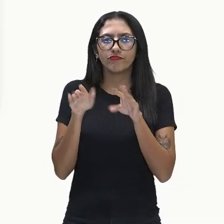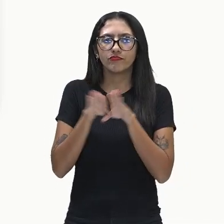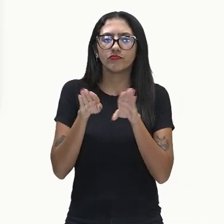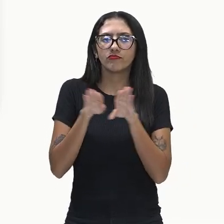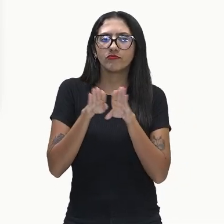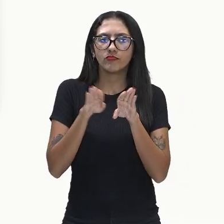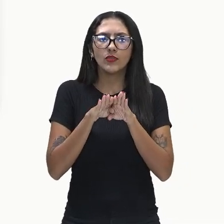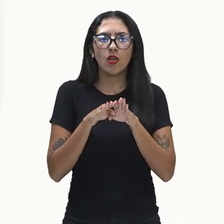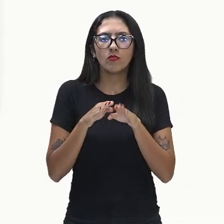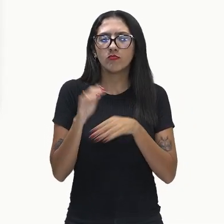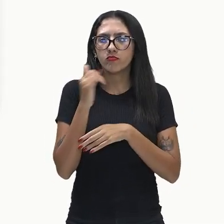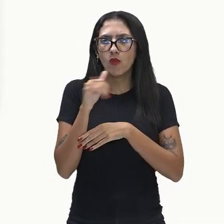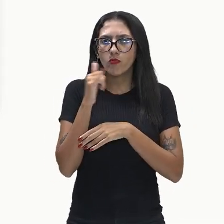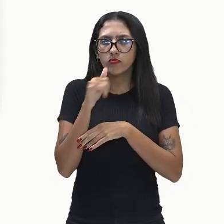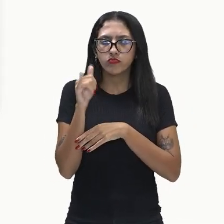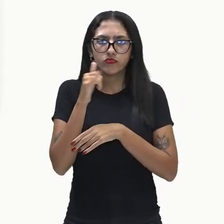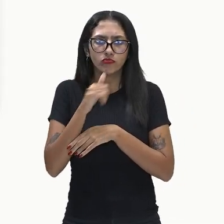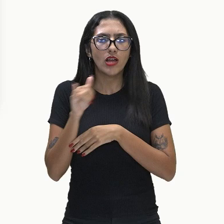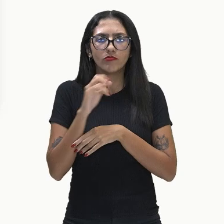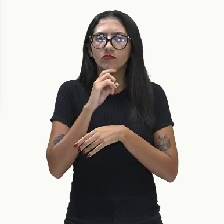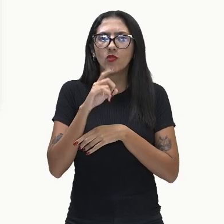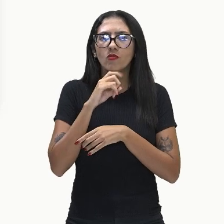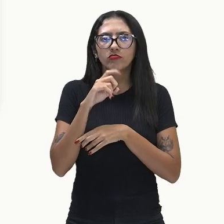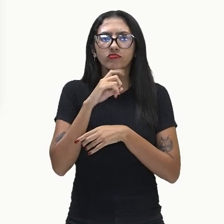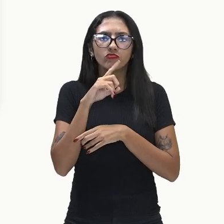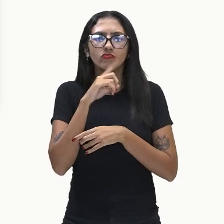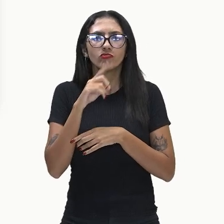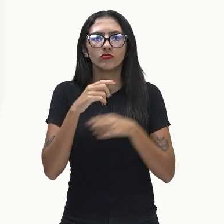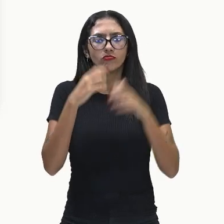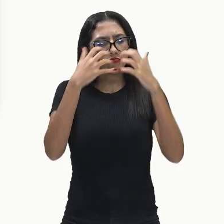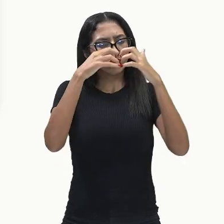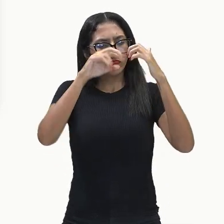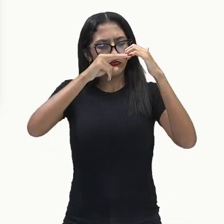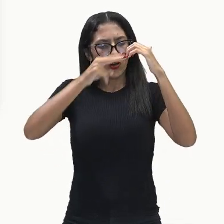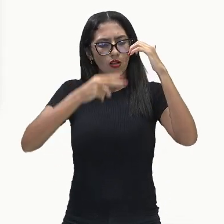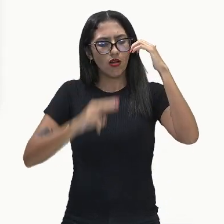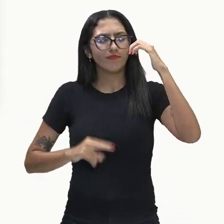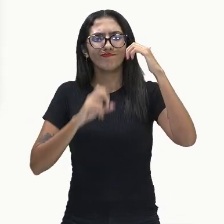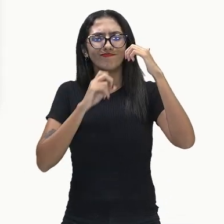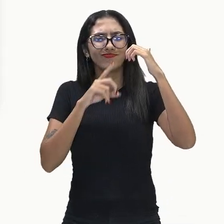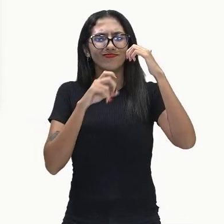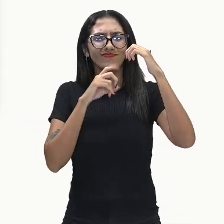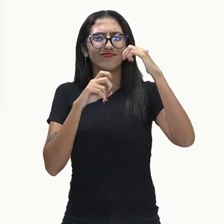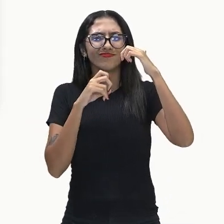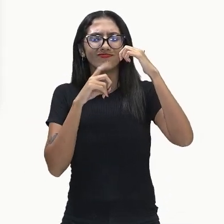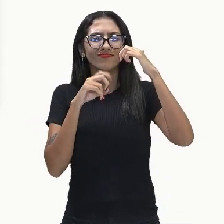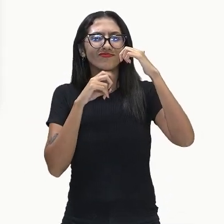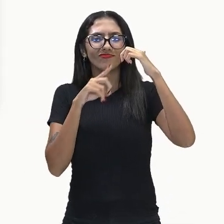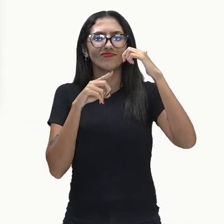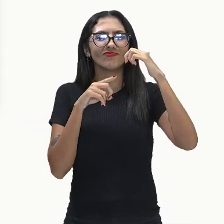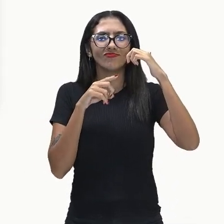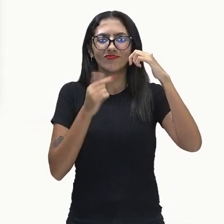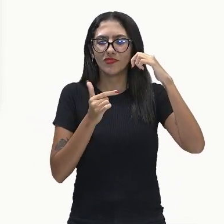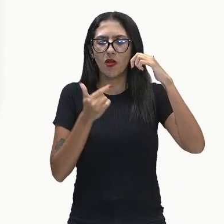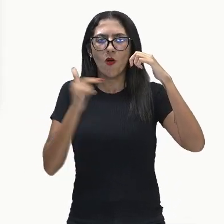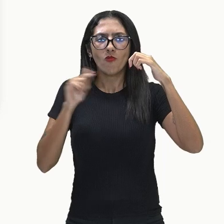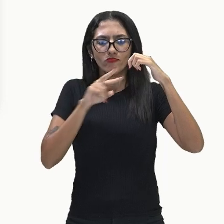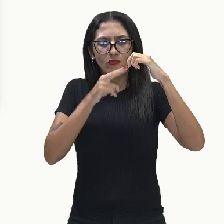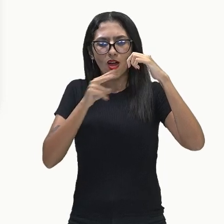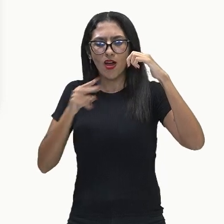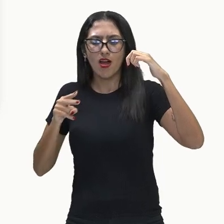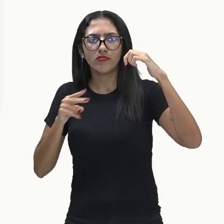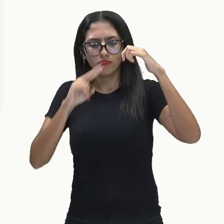nervoso não consegue chegar até a outra célula, porque